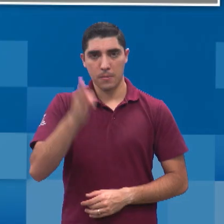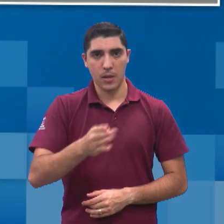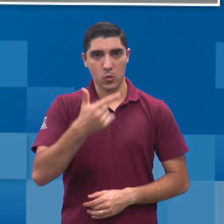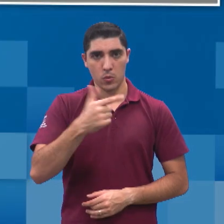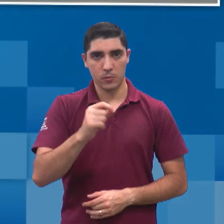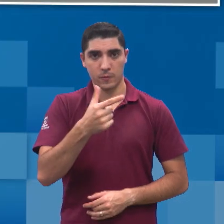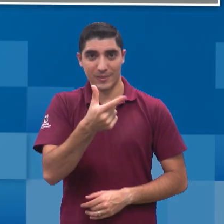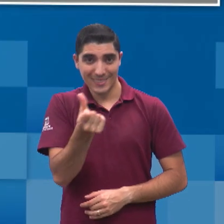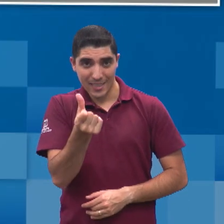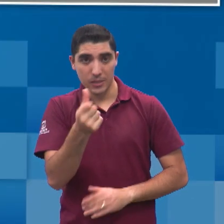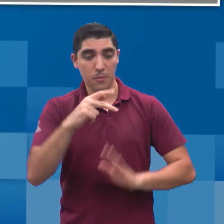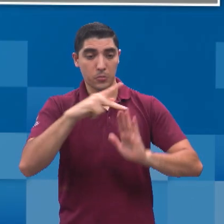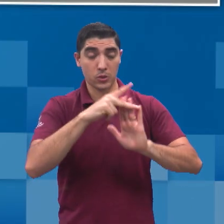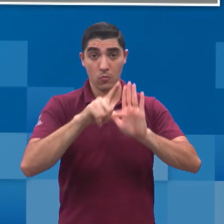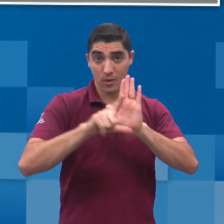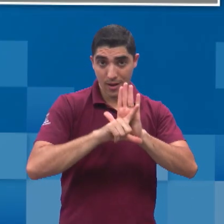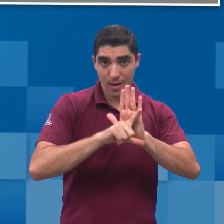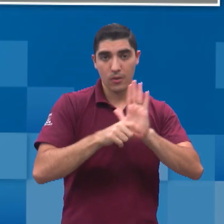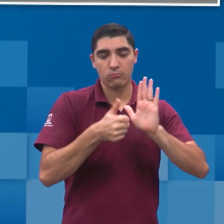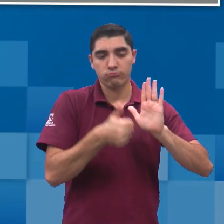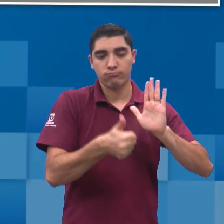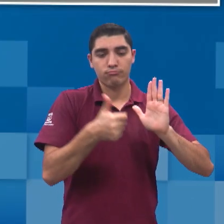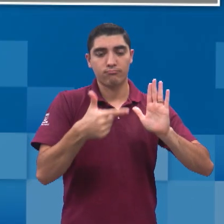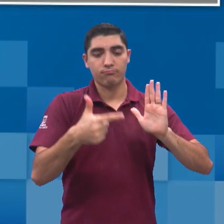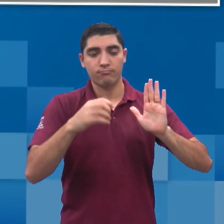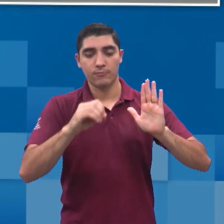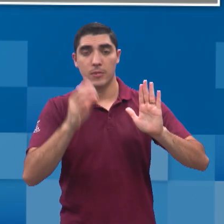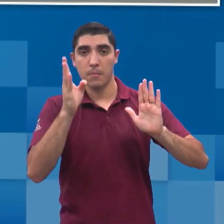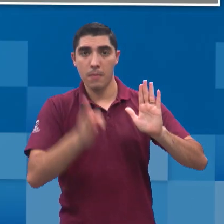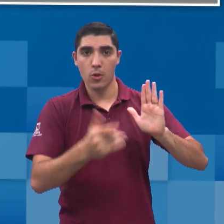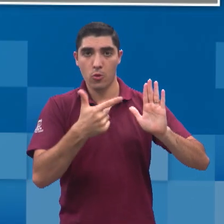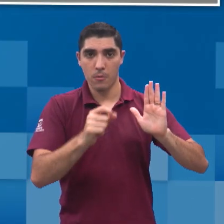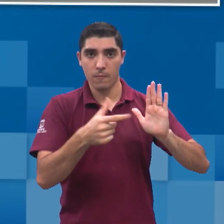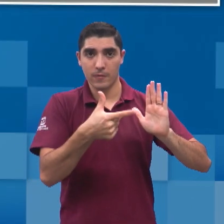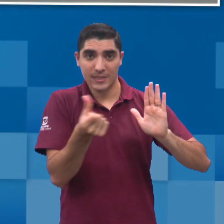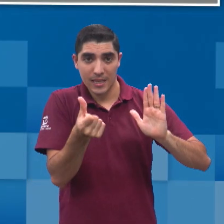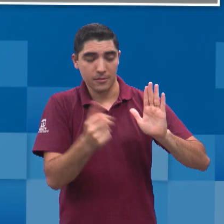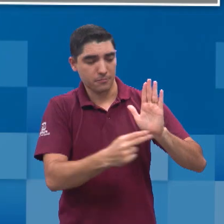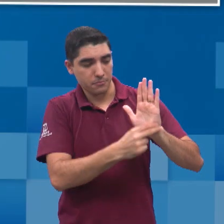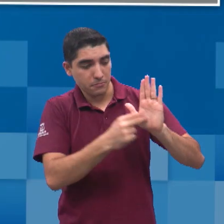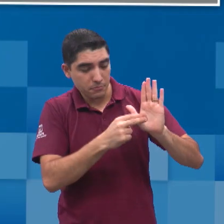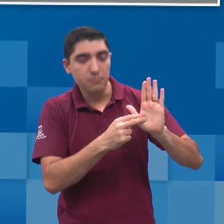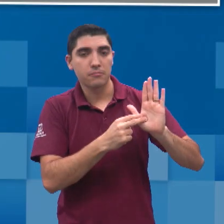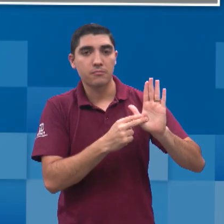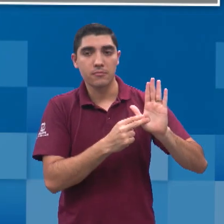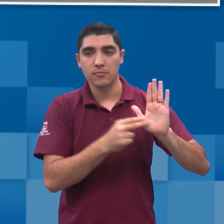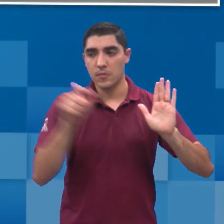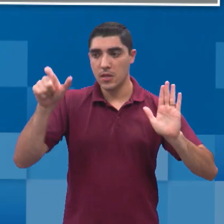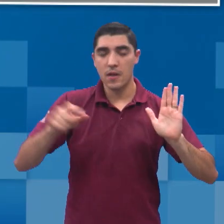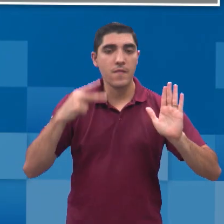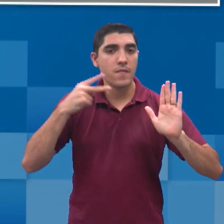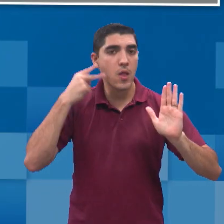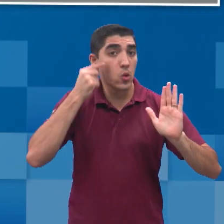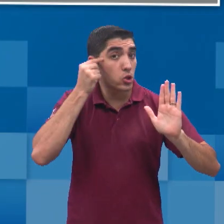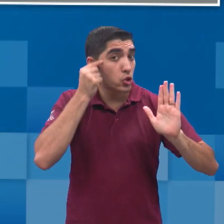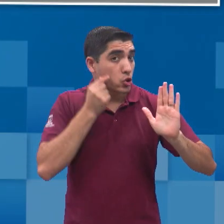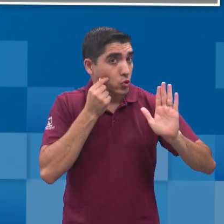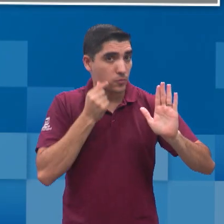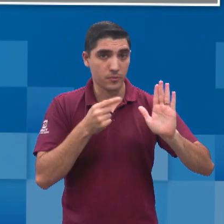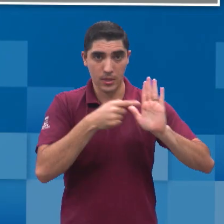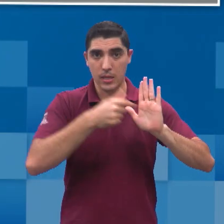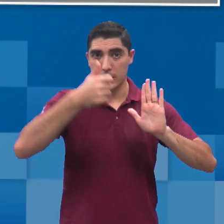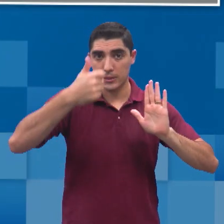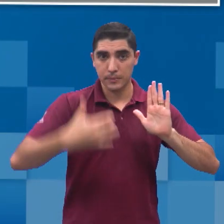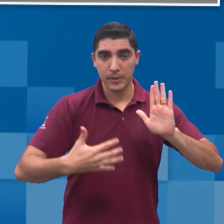3385/2026, projeto de lei número 120/2026, autoria do vereador Gilson Campos. Autoriza o